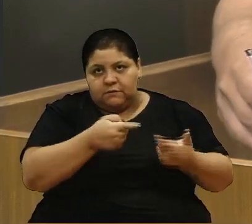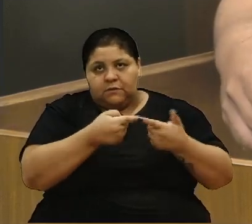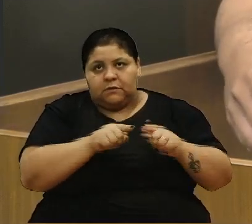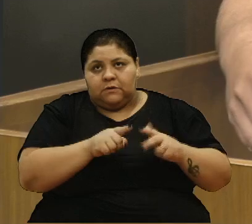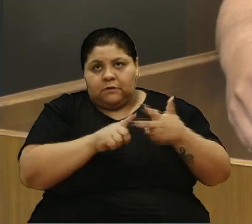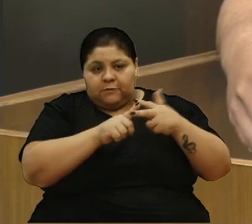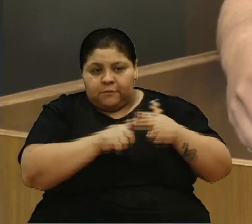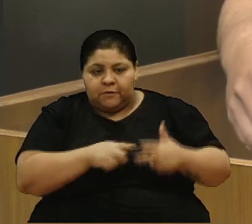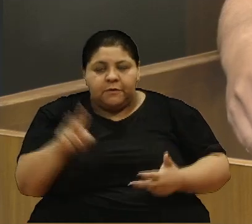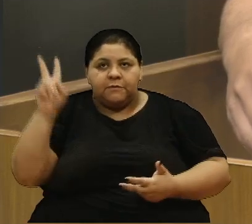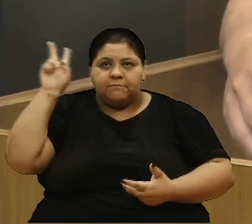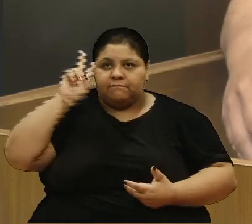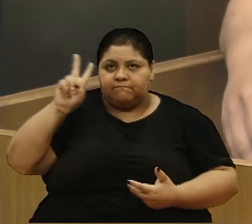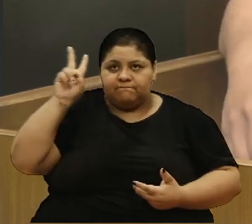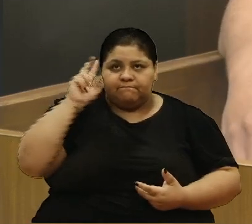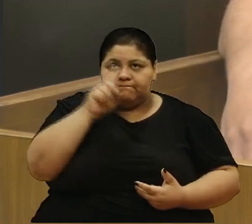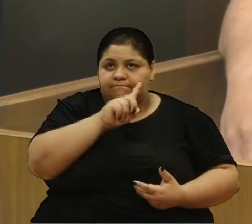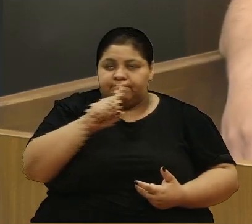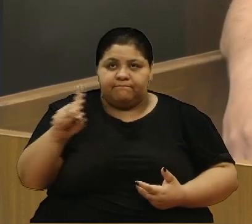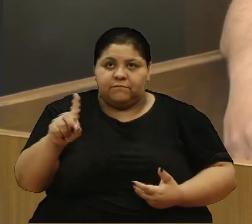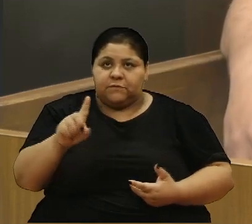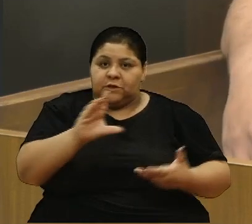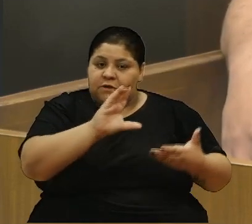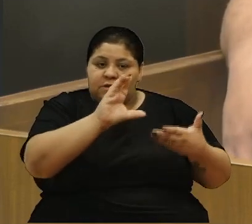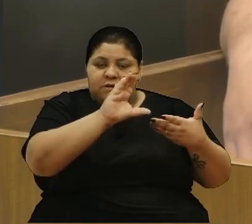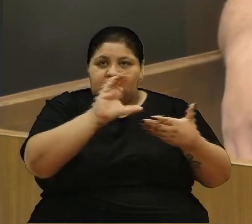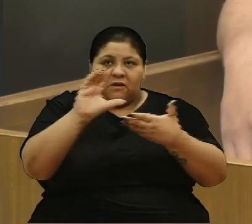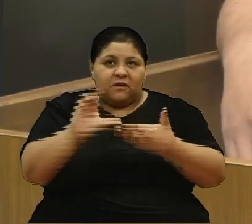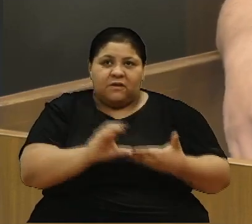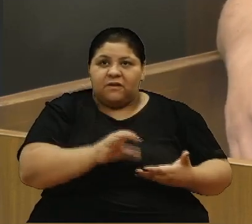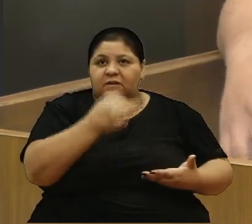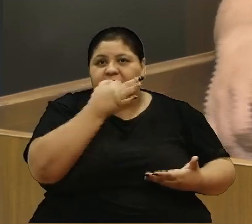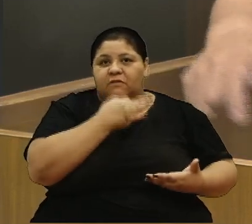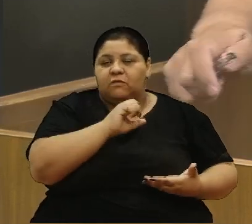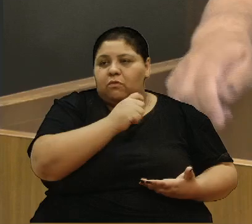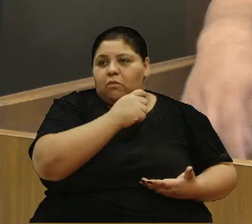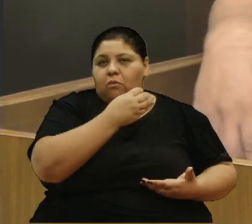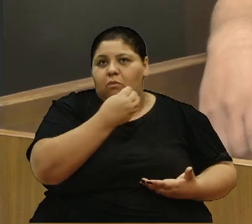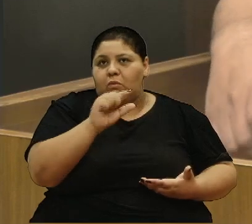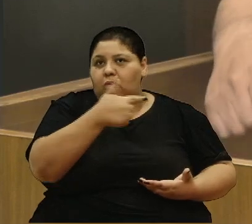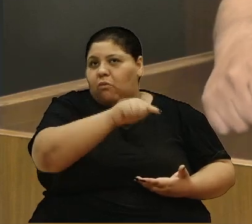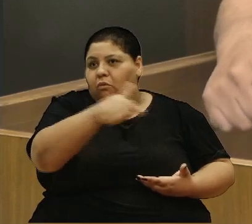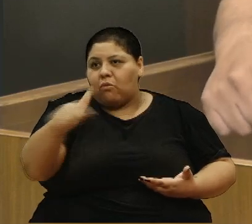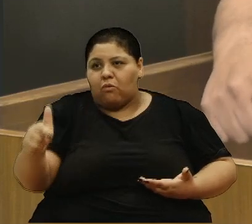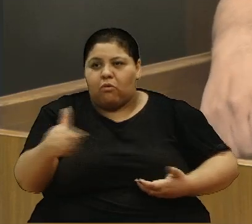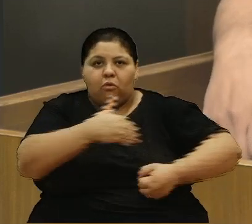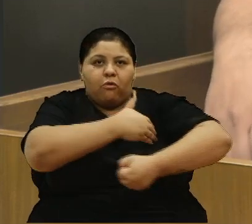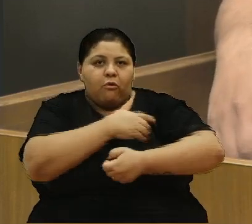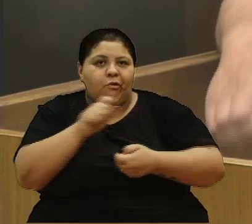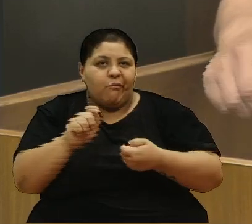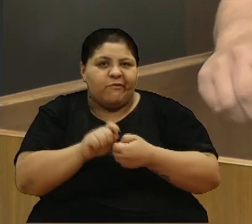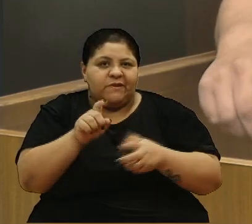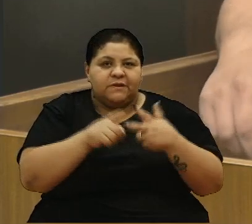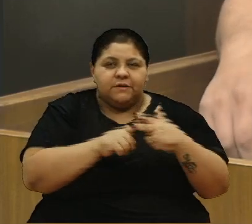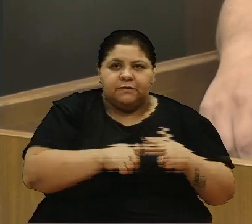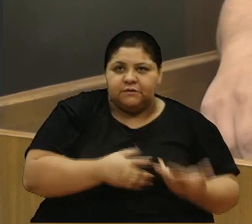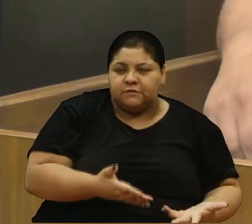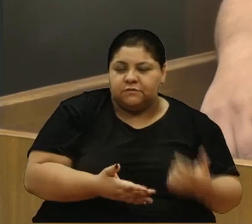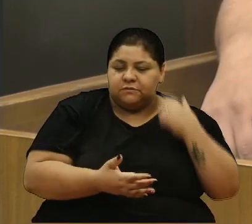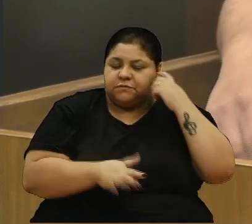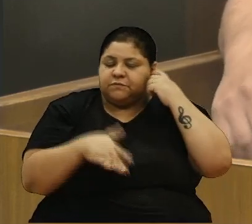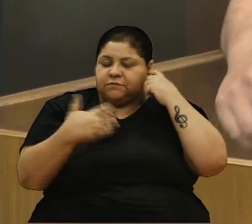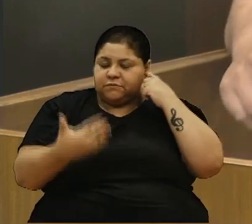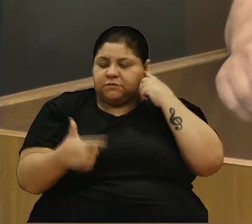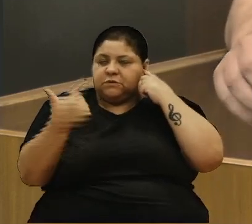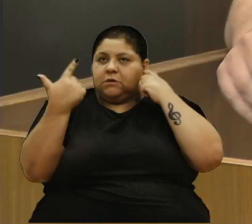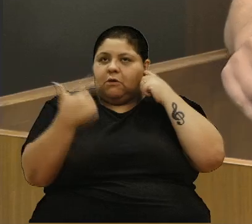restauro histórico, não vai sair dos cofres do município ou vai ser tirado de qualquer outra pasta para fazer esse reparo. Então,